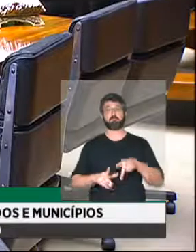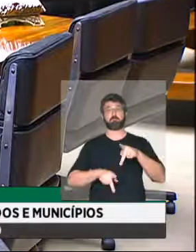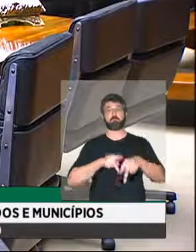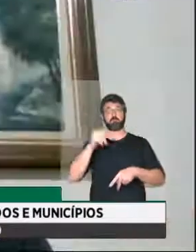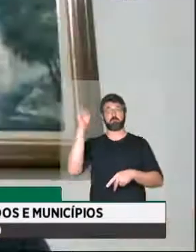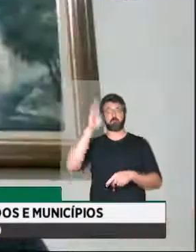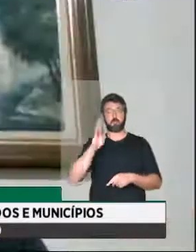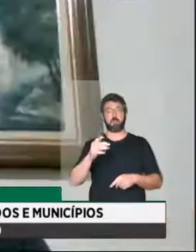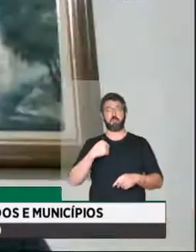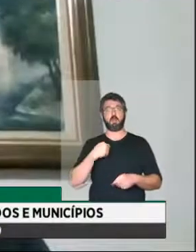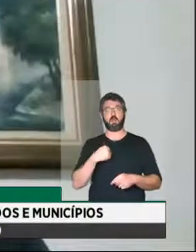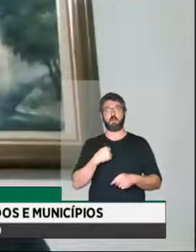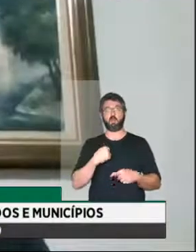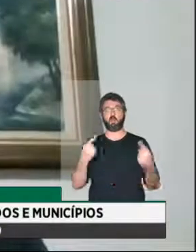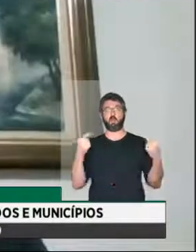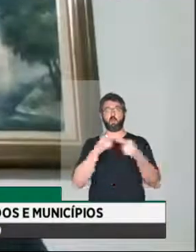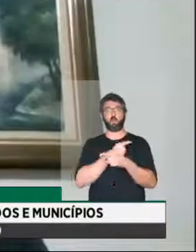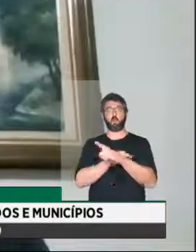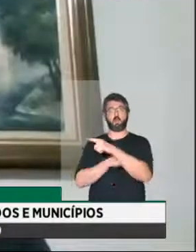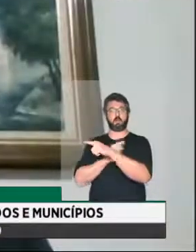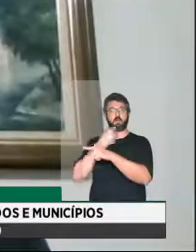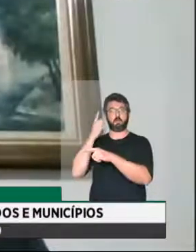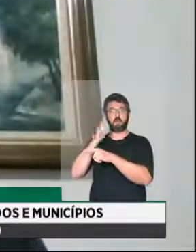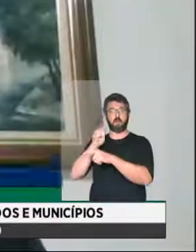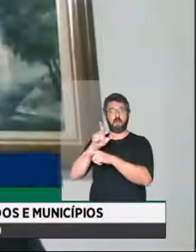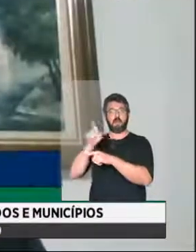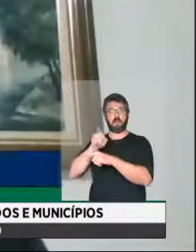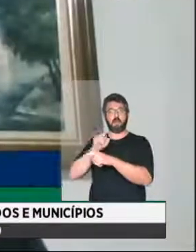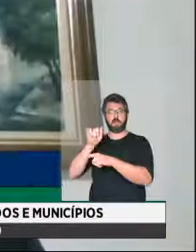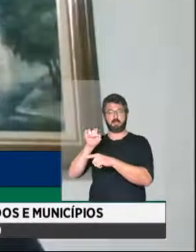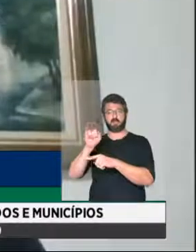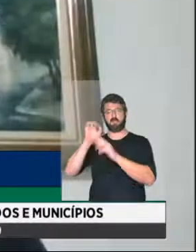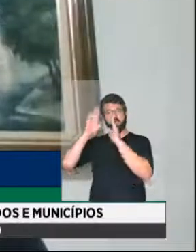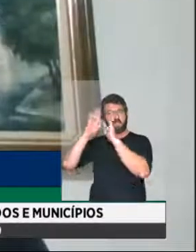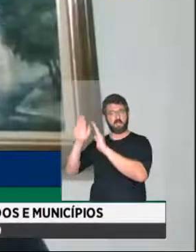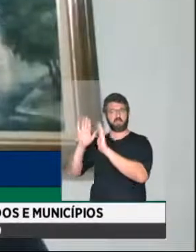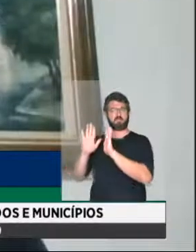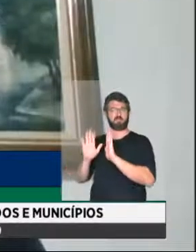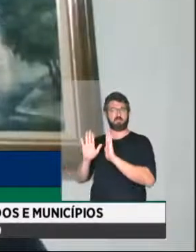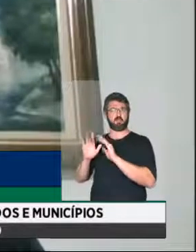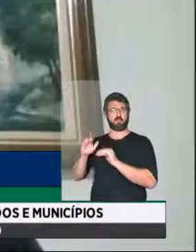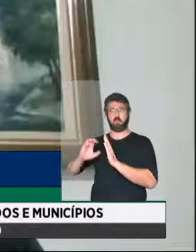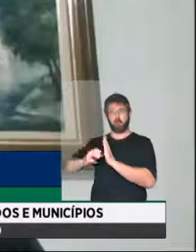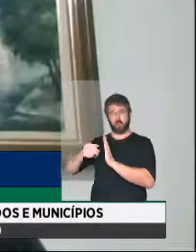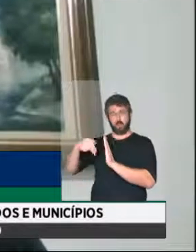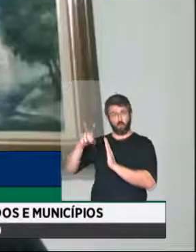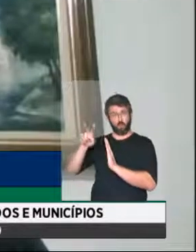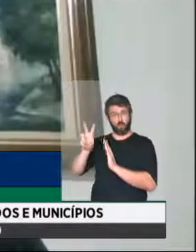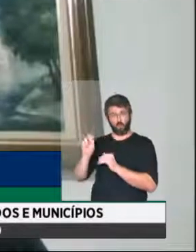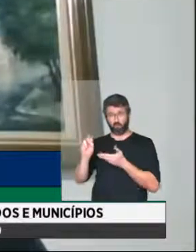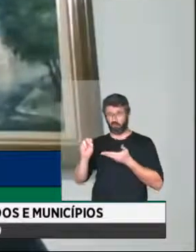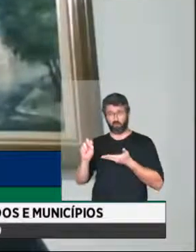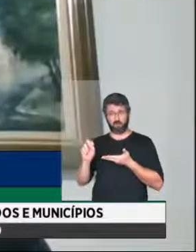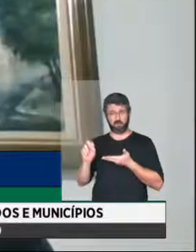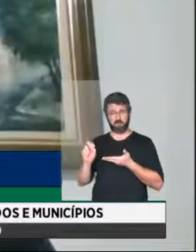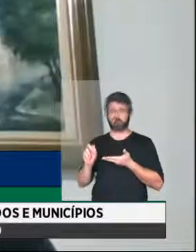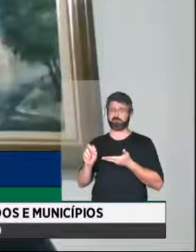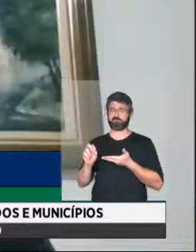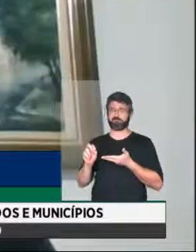Eu vou em caminho contrário ao deputado Alexis. Aliás, com todo respeito, um partido novo que